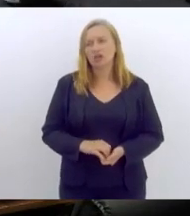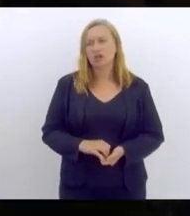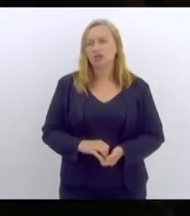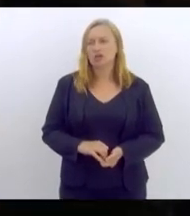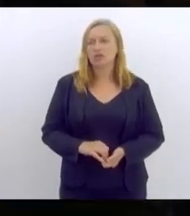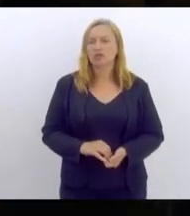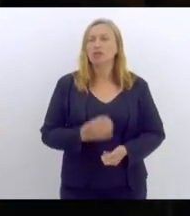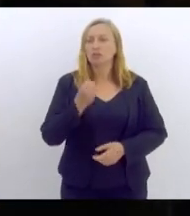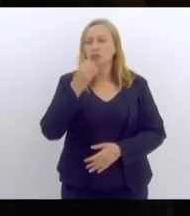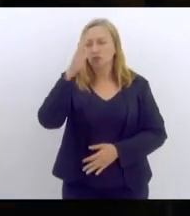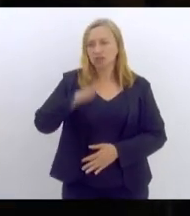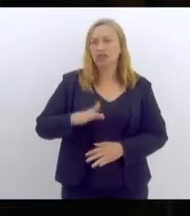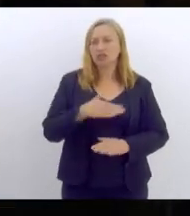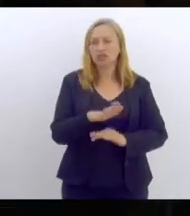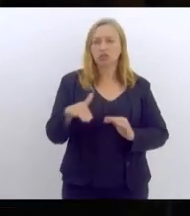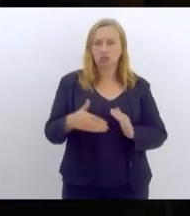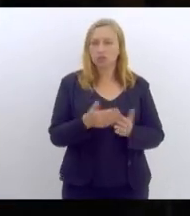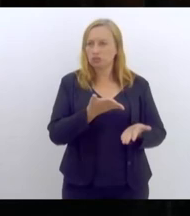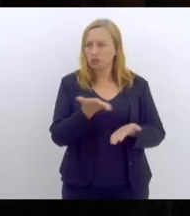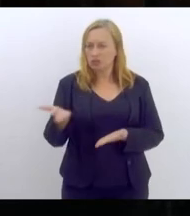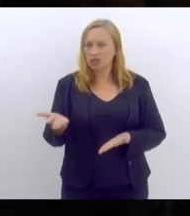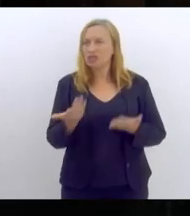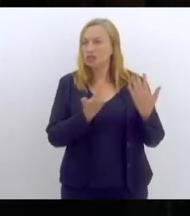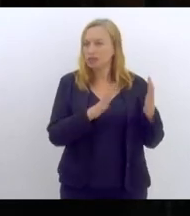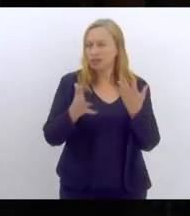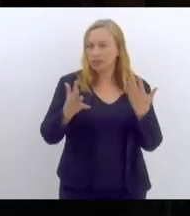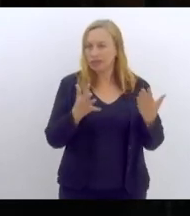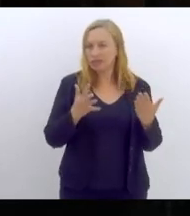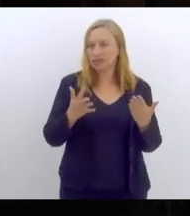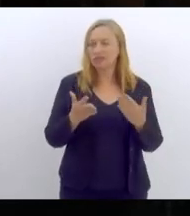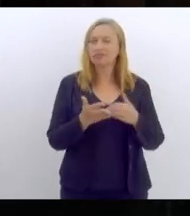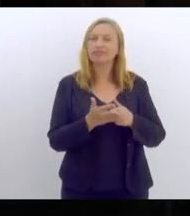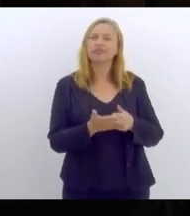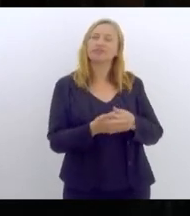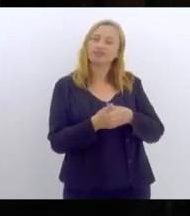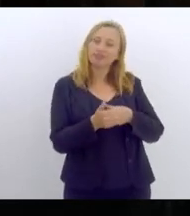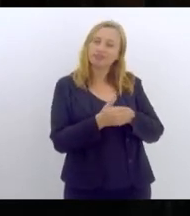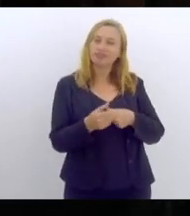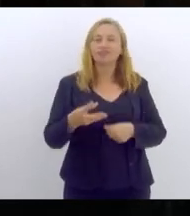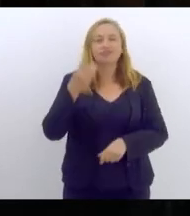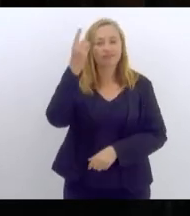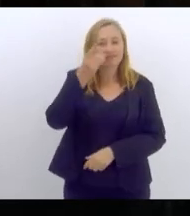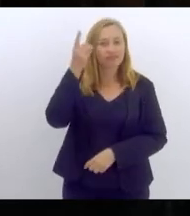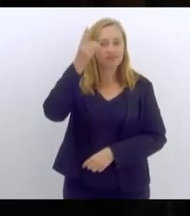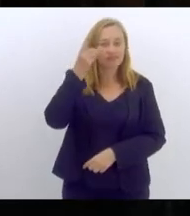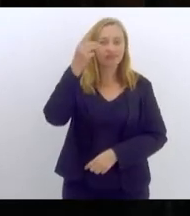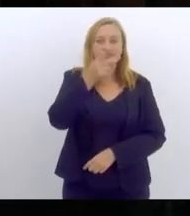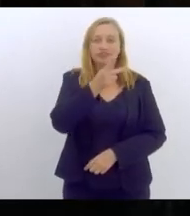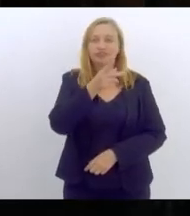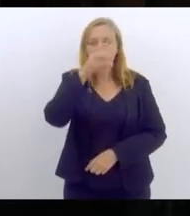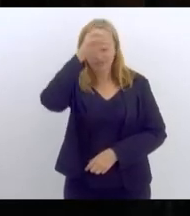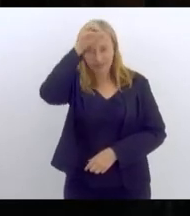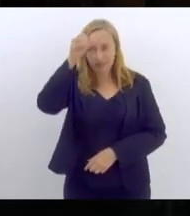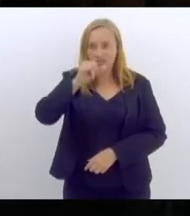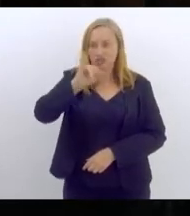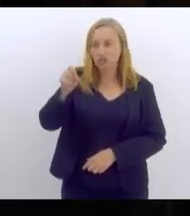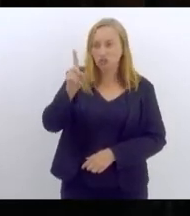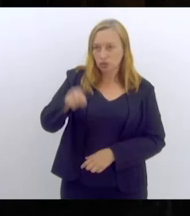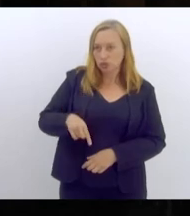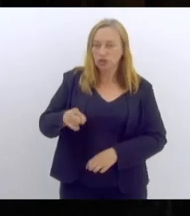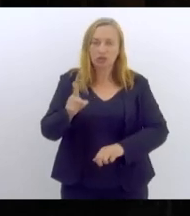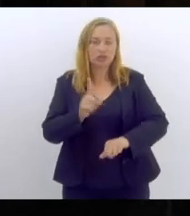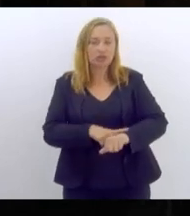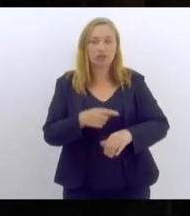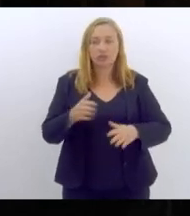Uma boa tarde a todos e a todas. Saudar aqui carinhosamente a nobre deputada Tia Ju, que ora preside esse